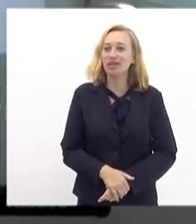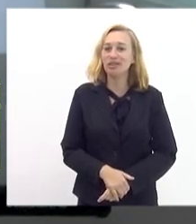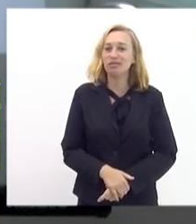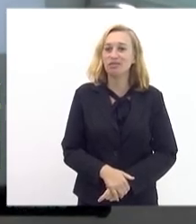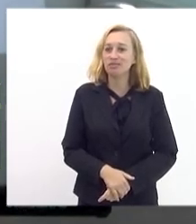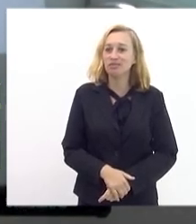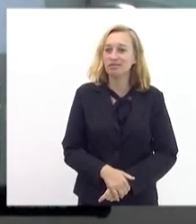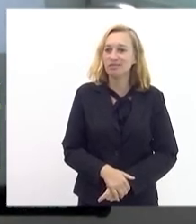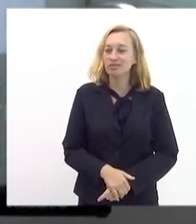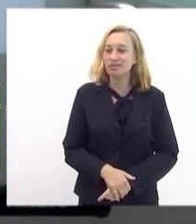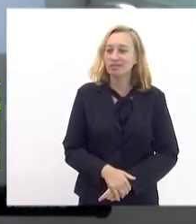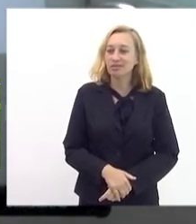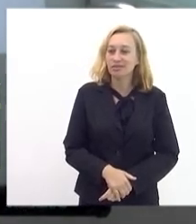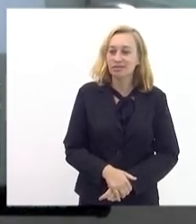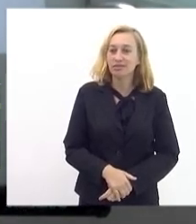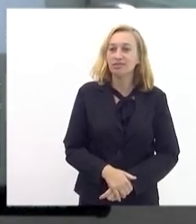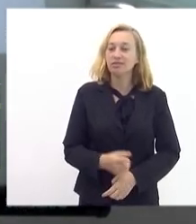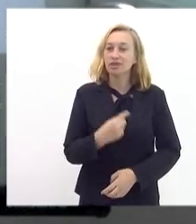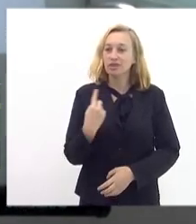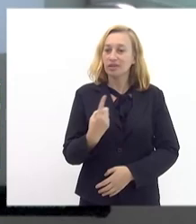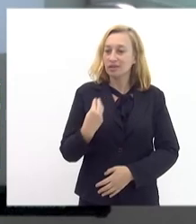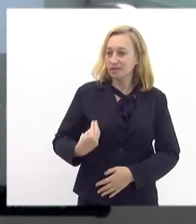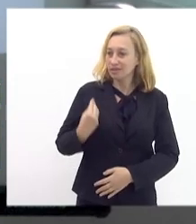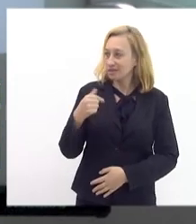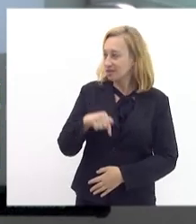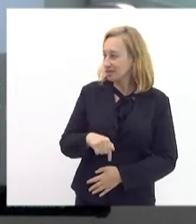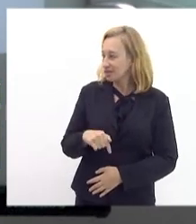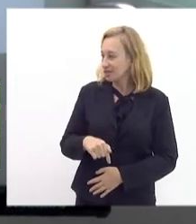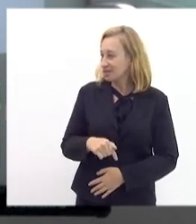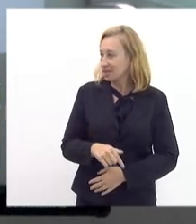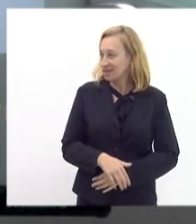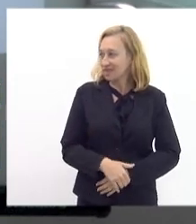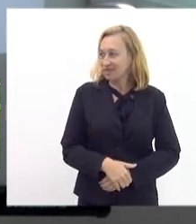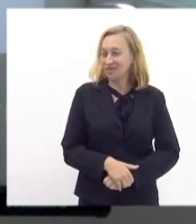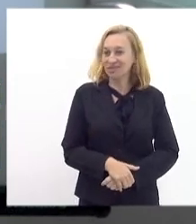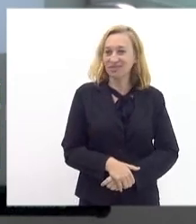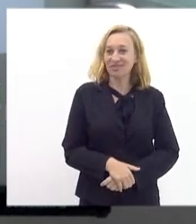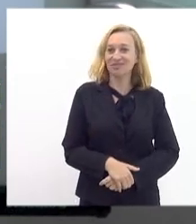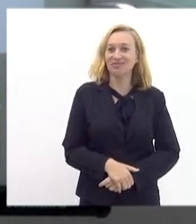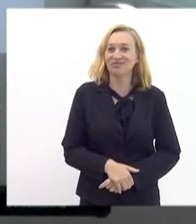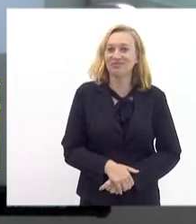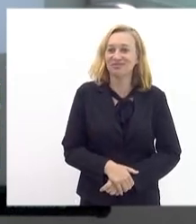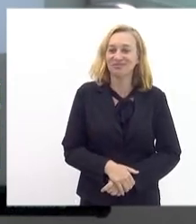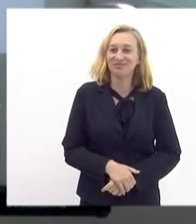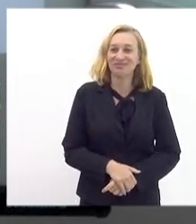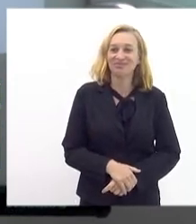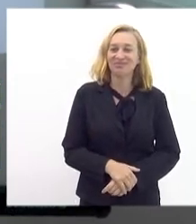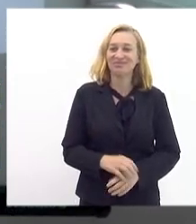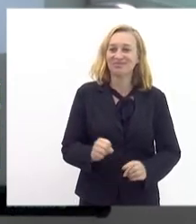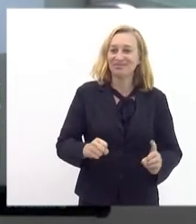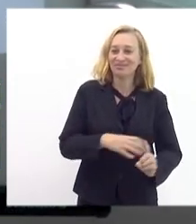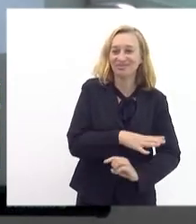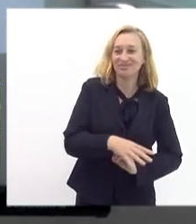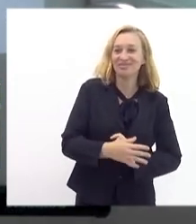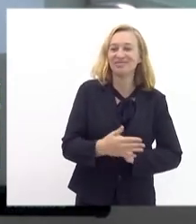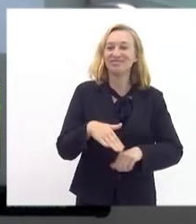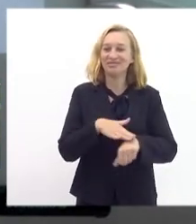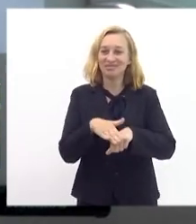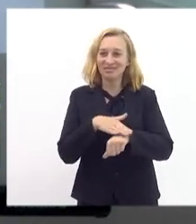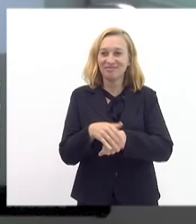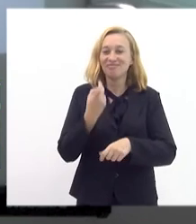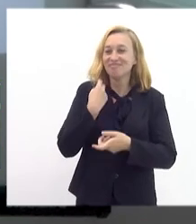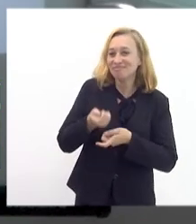I e II XVII estamos dentro dos estudos conversando com a sociedade conversando com os